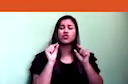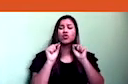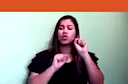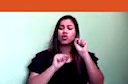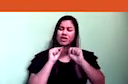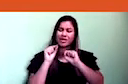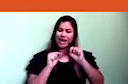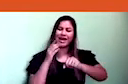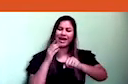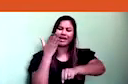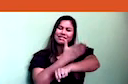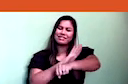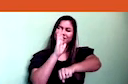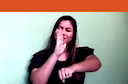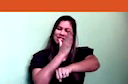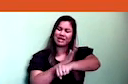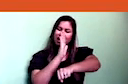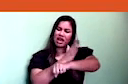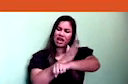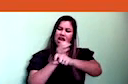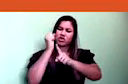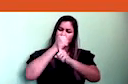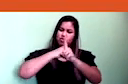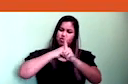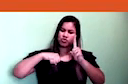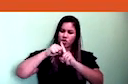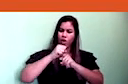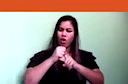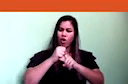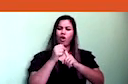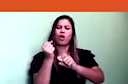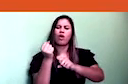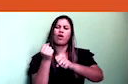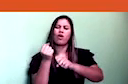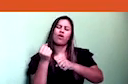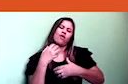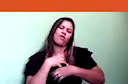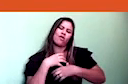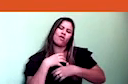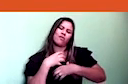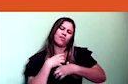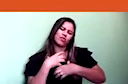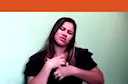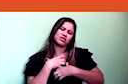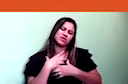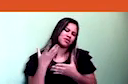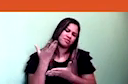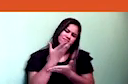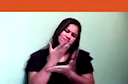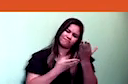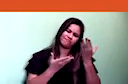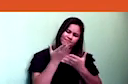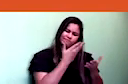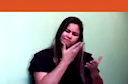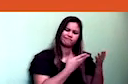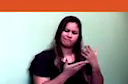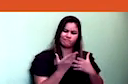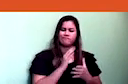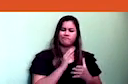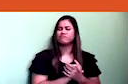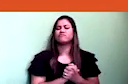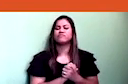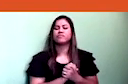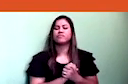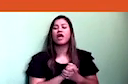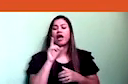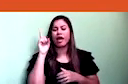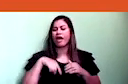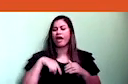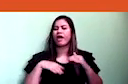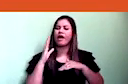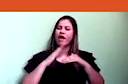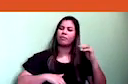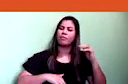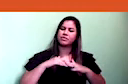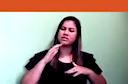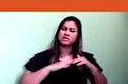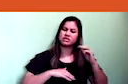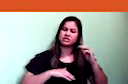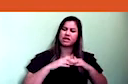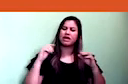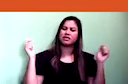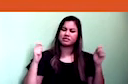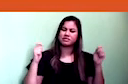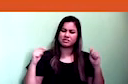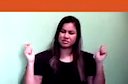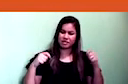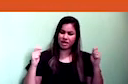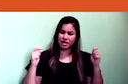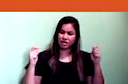em Campinas, nós estamos trabalhando, nós temos um grupo de trabalho em cima, né, do desenvolvimento de habilidades socioemocionais para com os